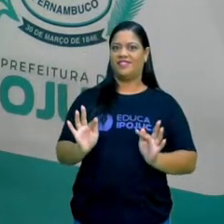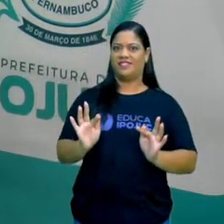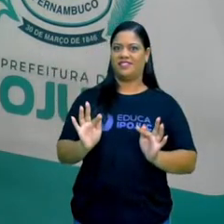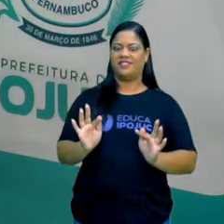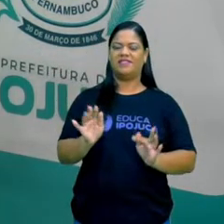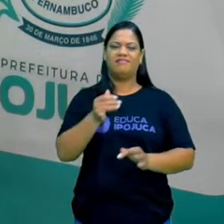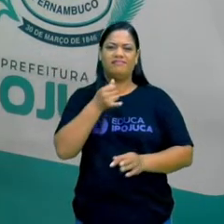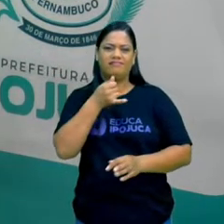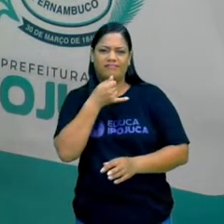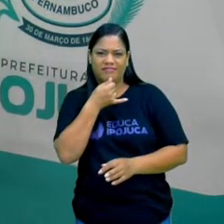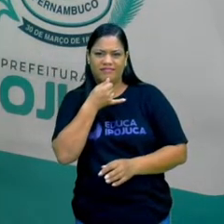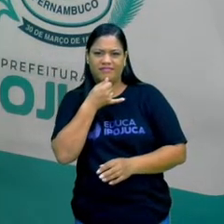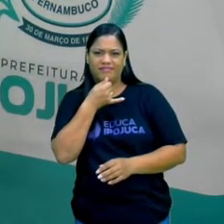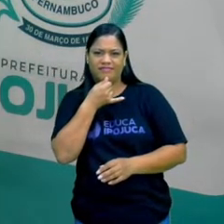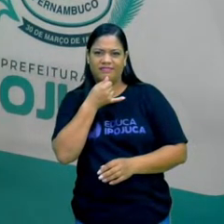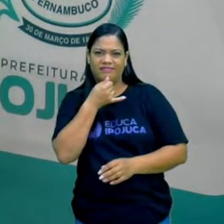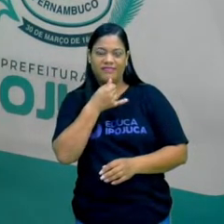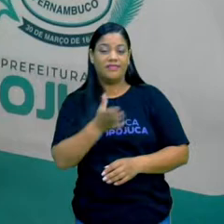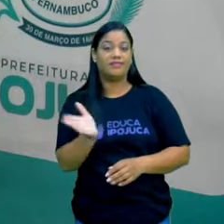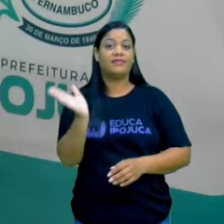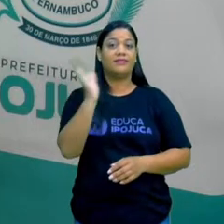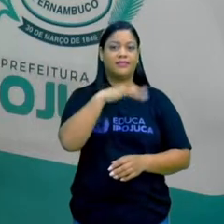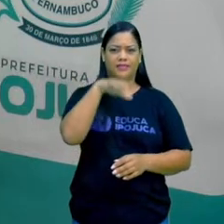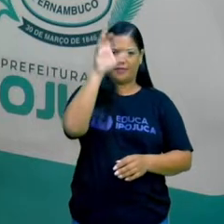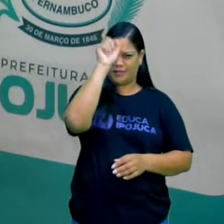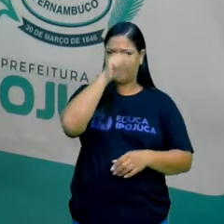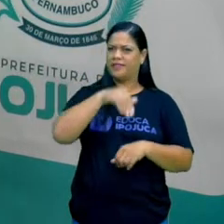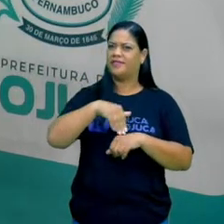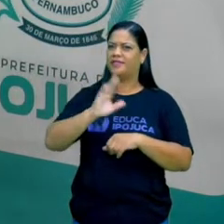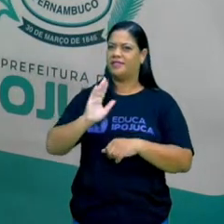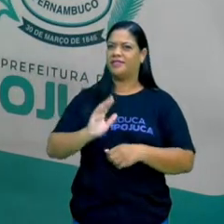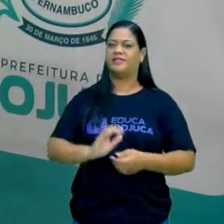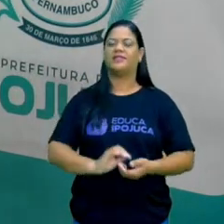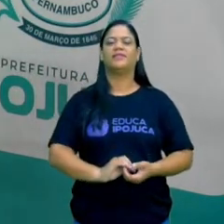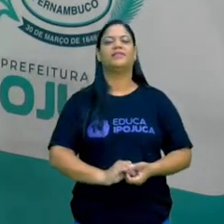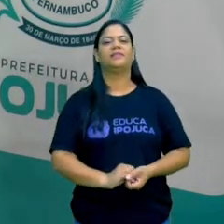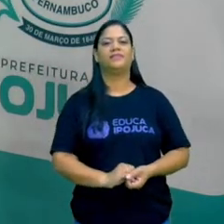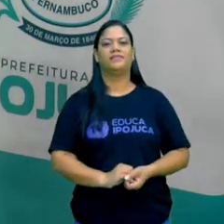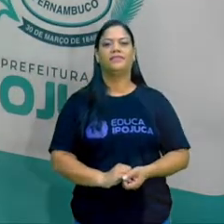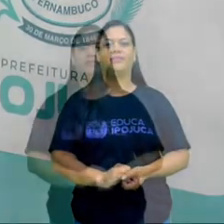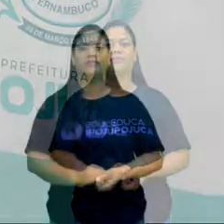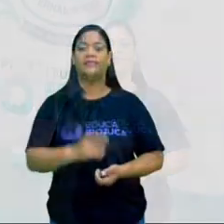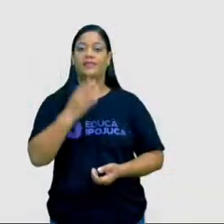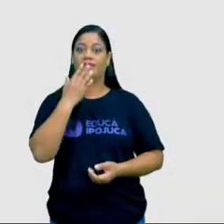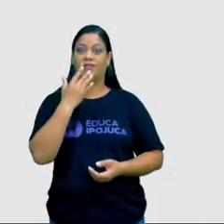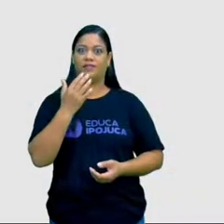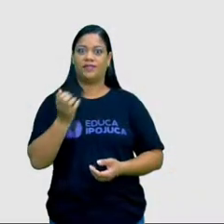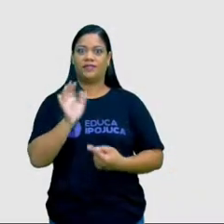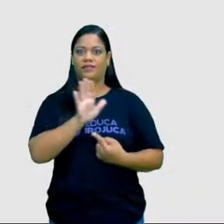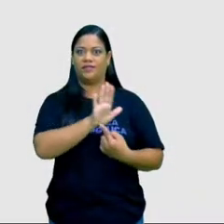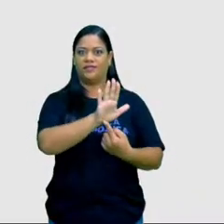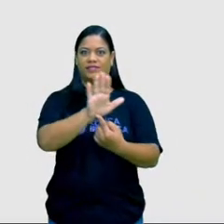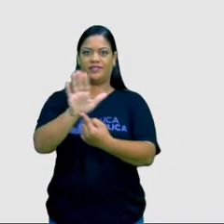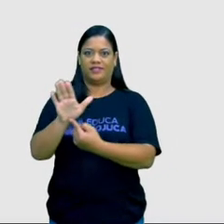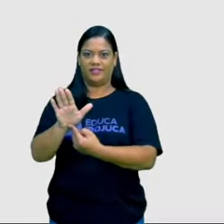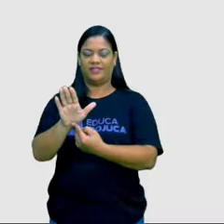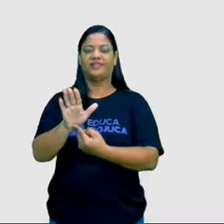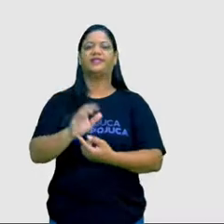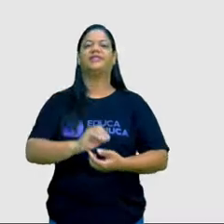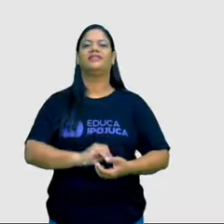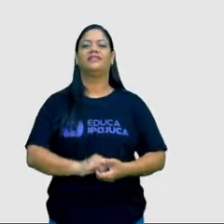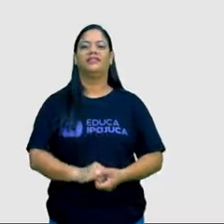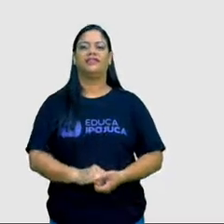gente tristinho? Vamos aprender um pouco mais sobre isso? As cores e as representações real e